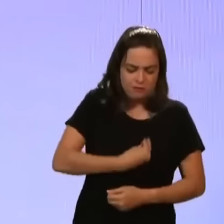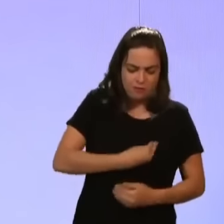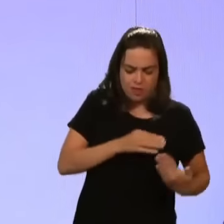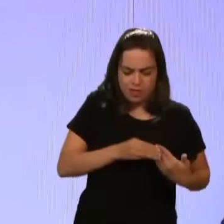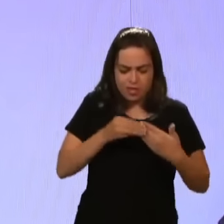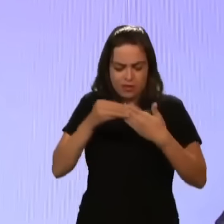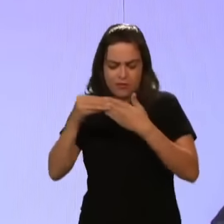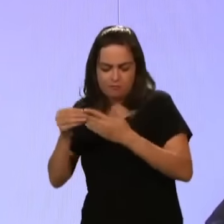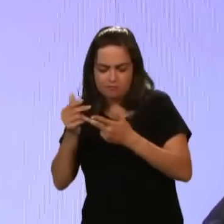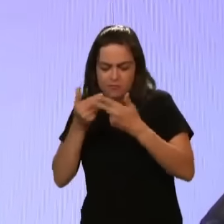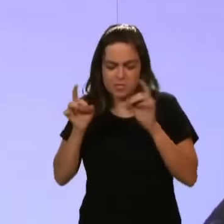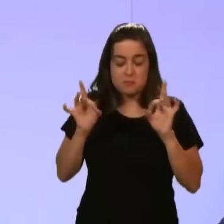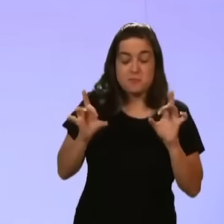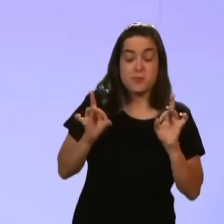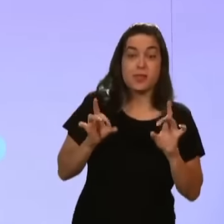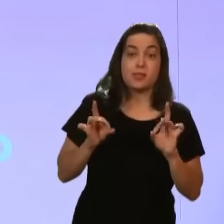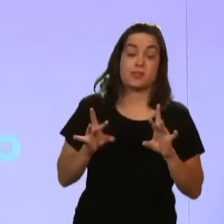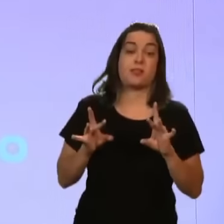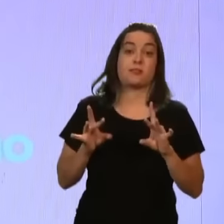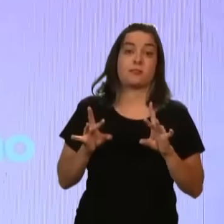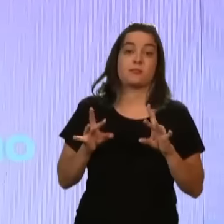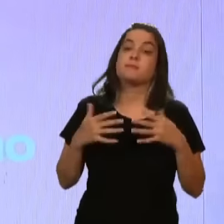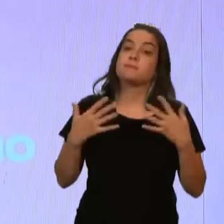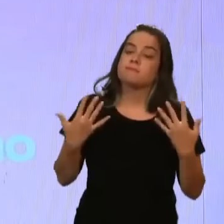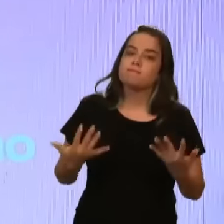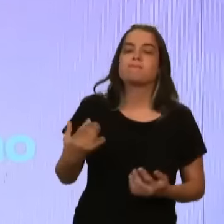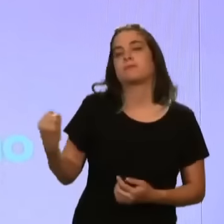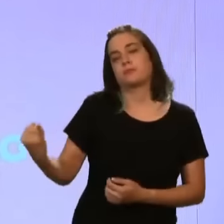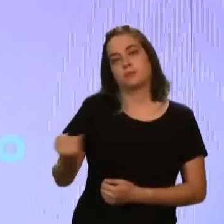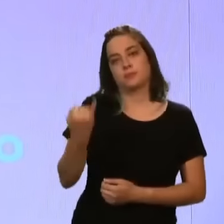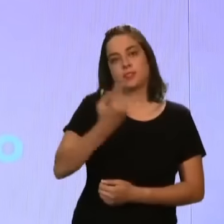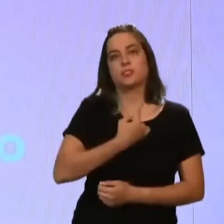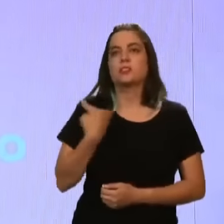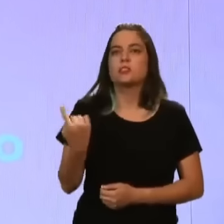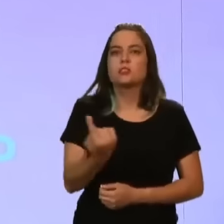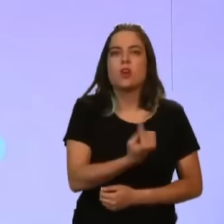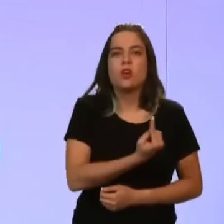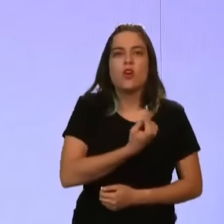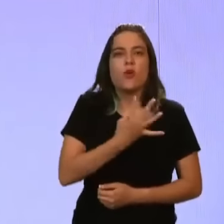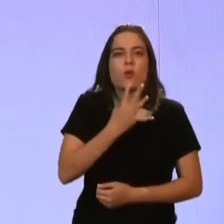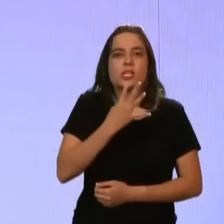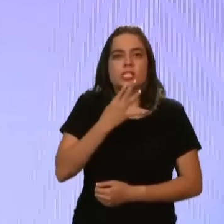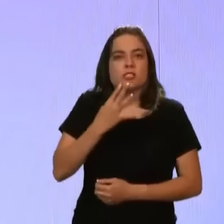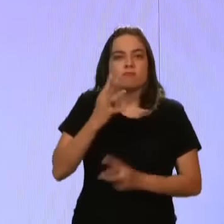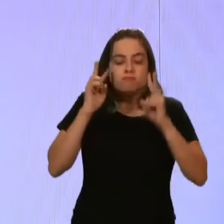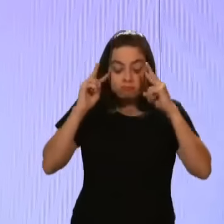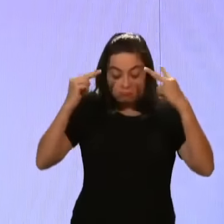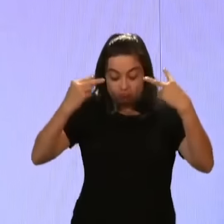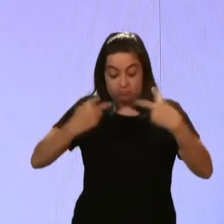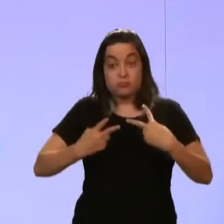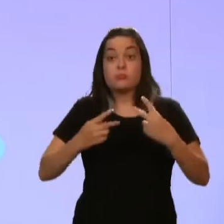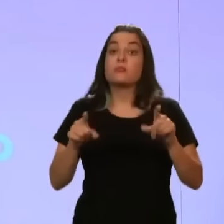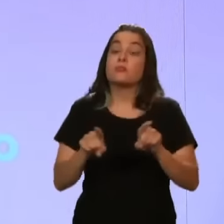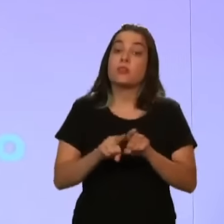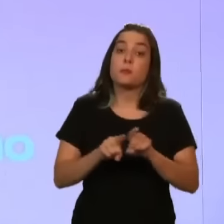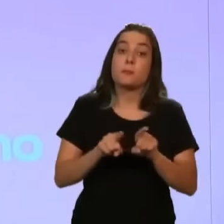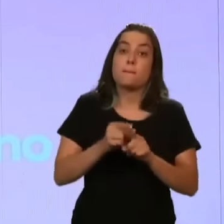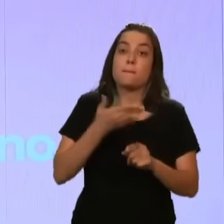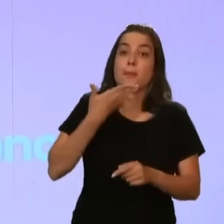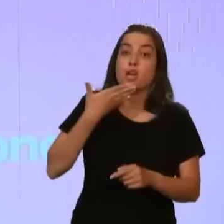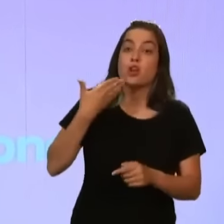diamantes ou outras pedras preciosas. Então vai ser muito legal, a gente vai se conhecer bastante e vai melhorar também o